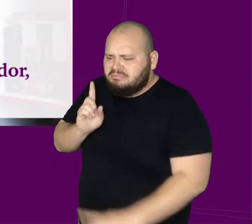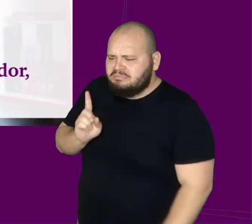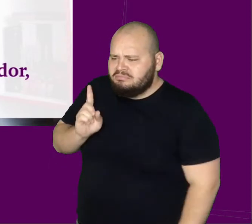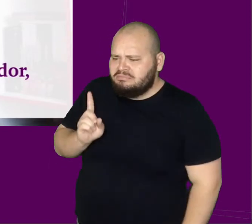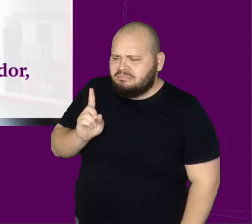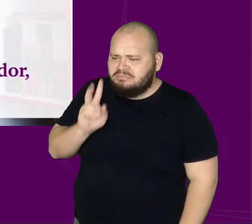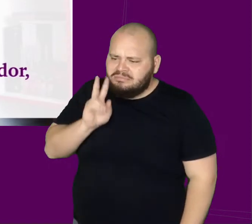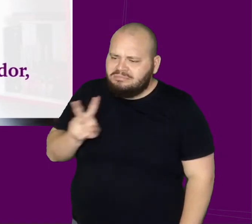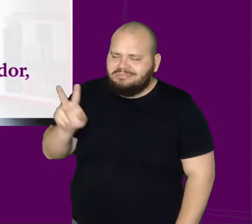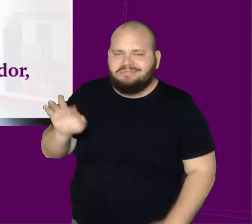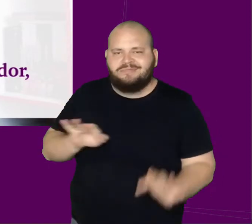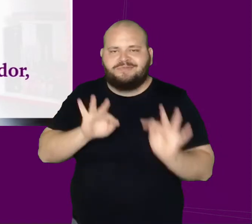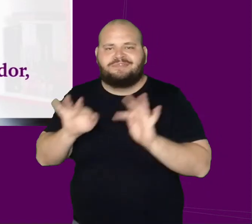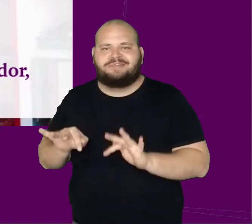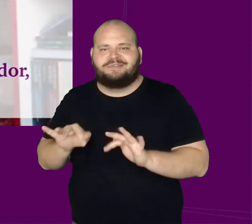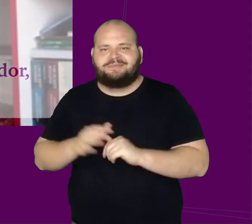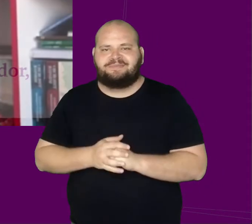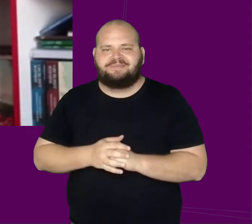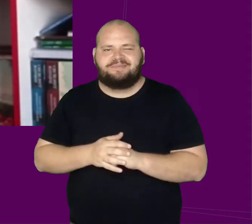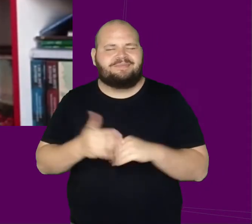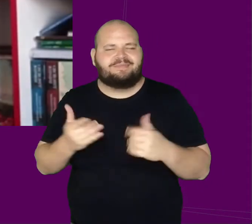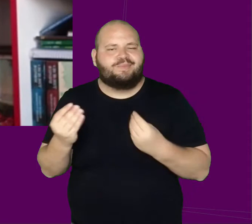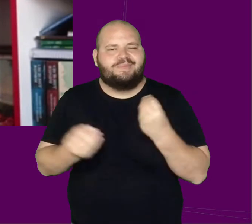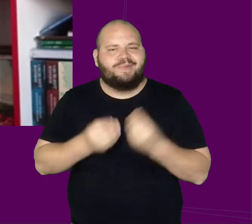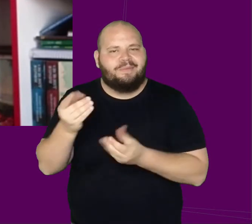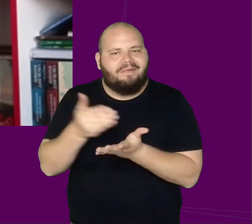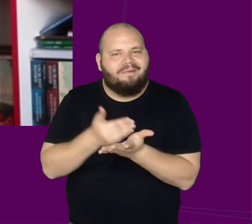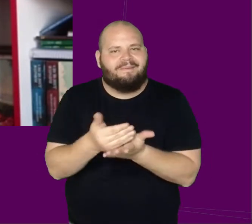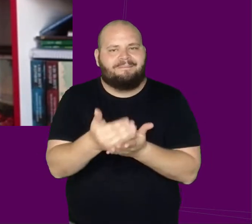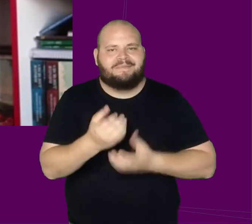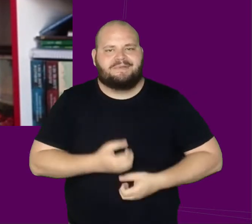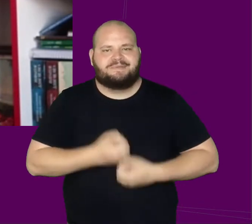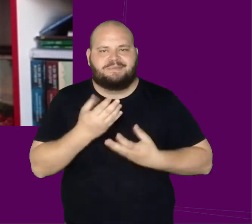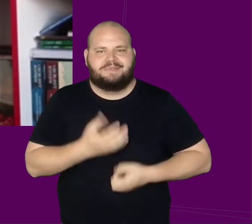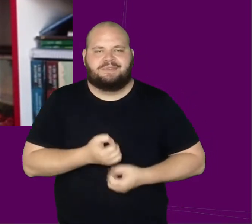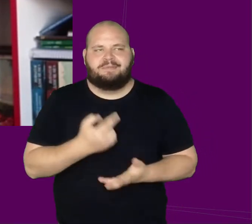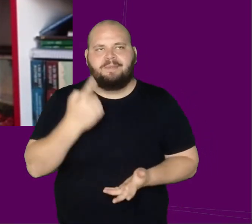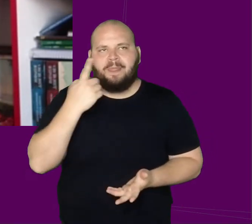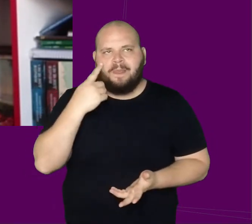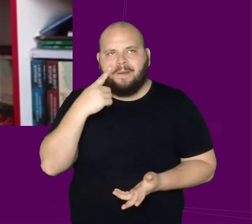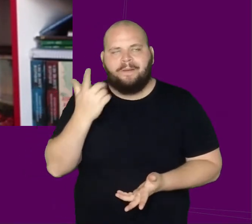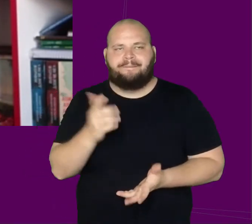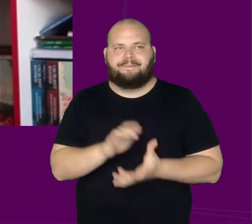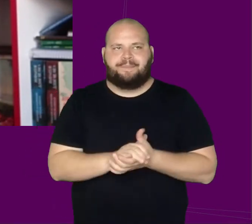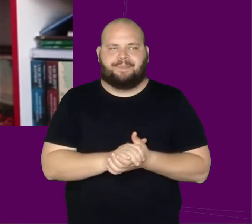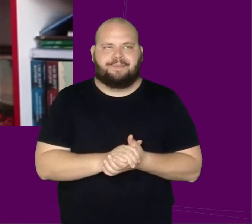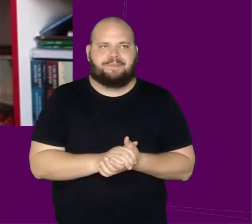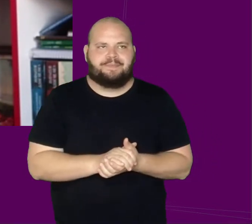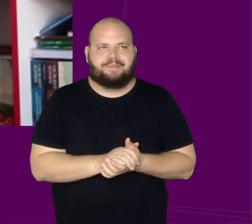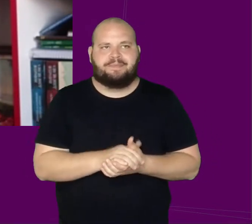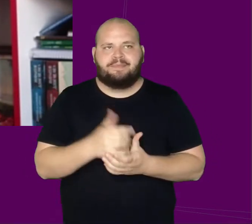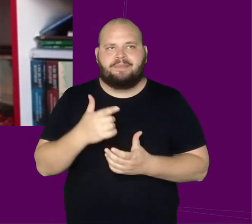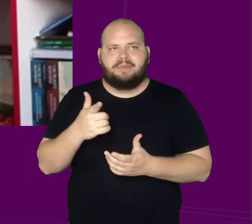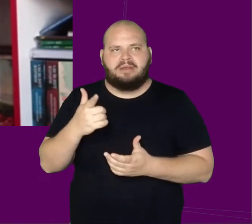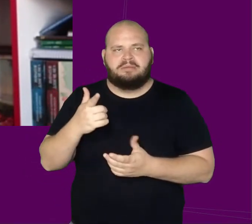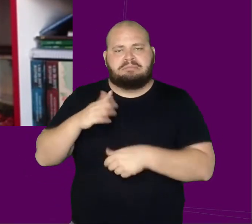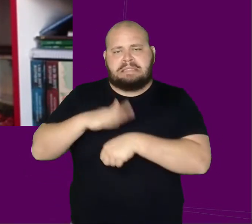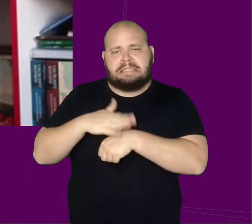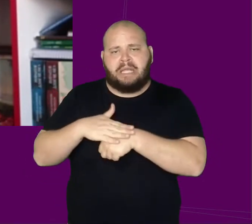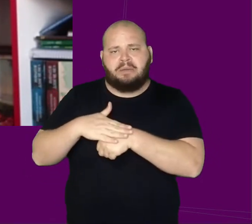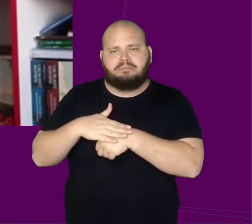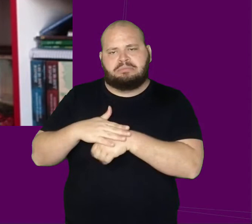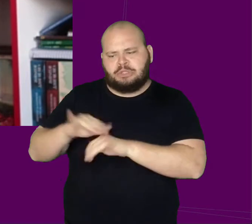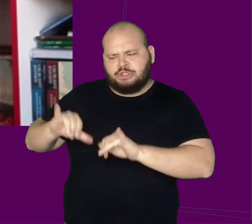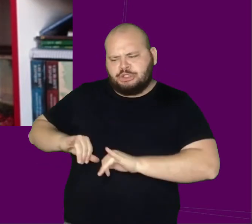e dor, deu o retoque final. Como é que ela vai abrir esse poema? Ela vai dizer, bom, olha só, quando passou